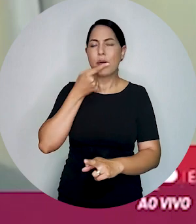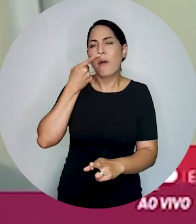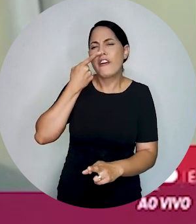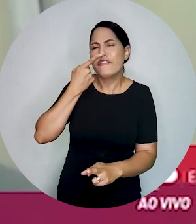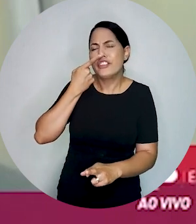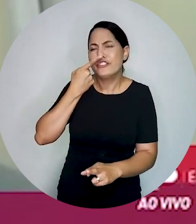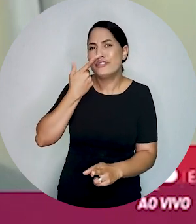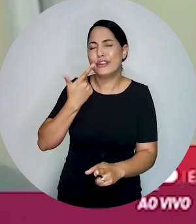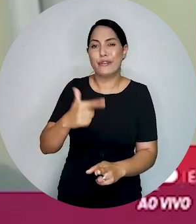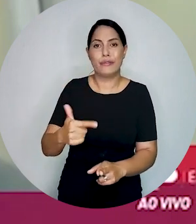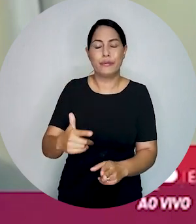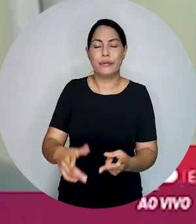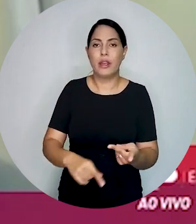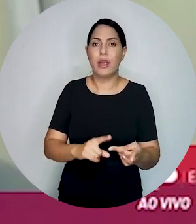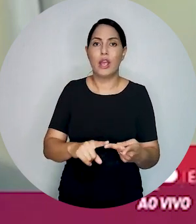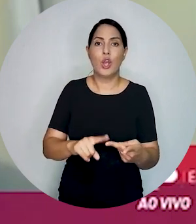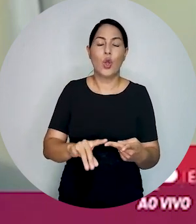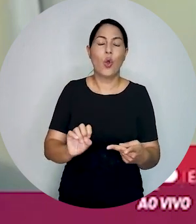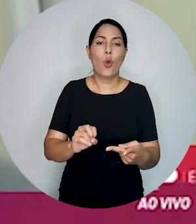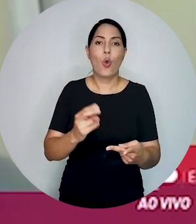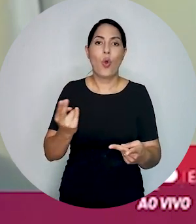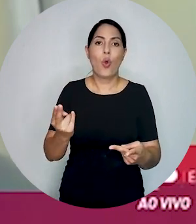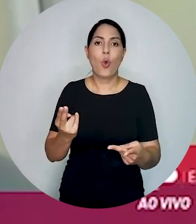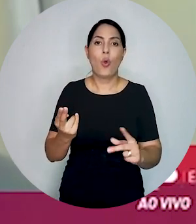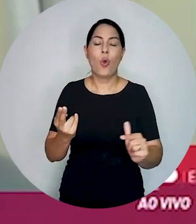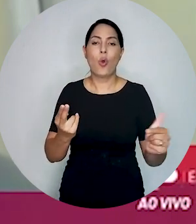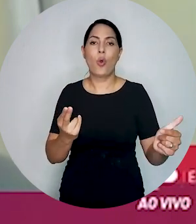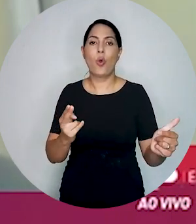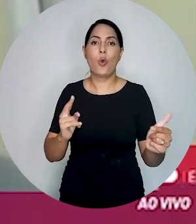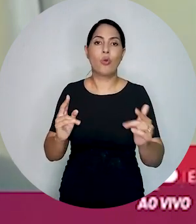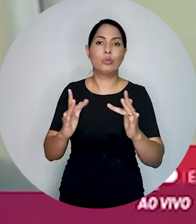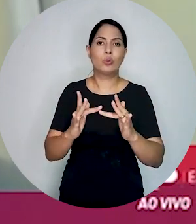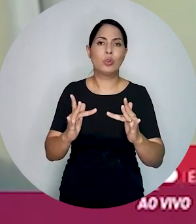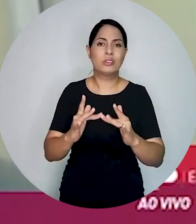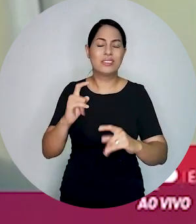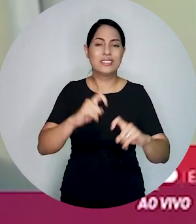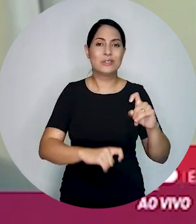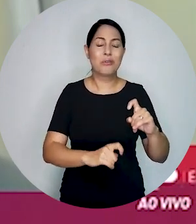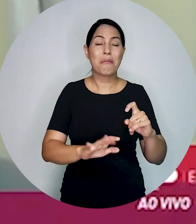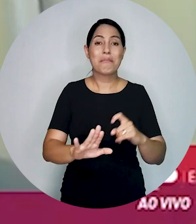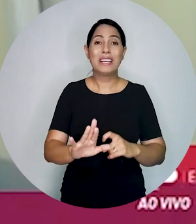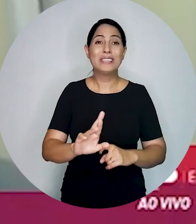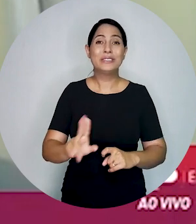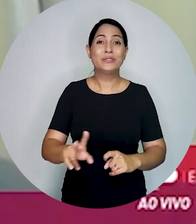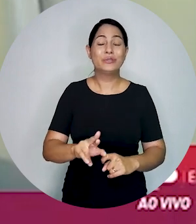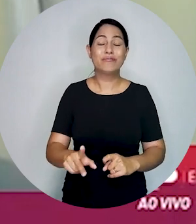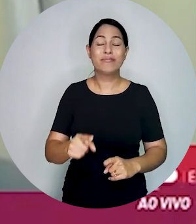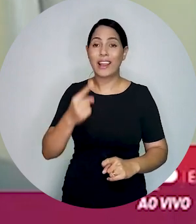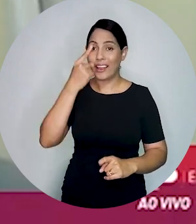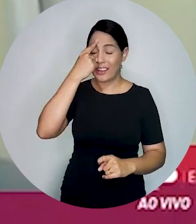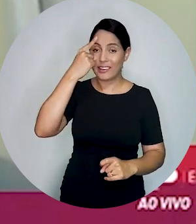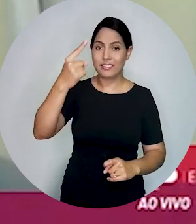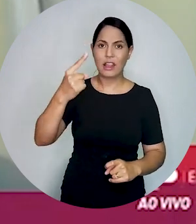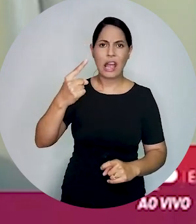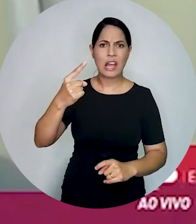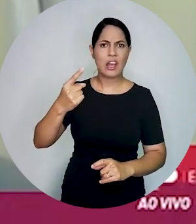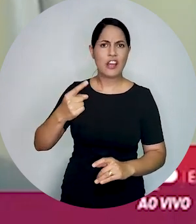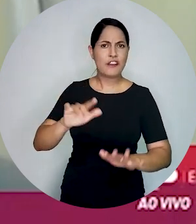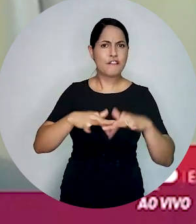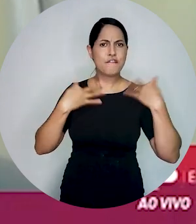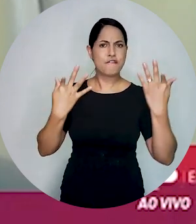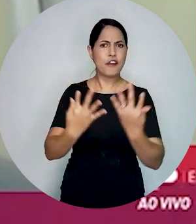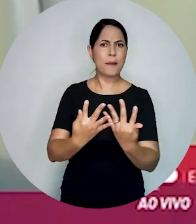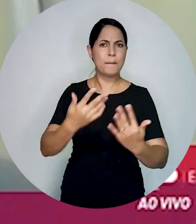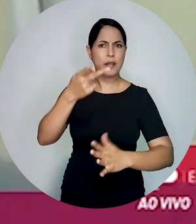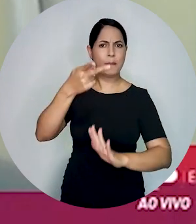mesmo afetiva, e algumas vezes até pode ter até ou não um contato sexual, mas não existe mais aquela ideia do projeto